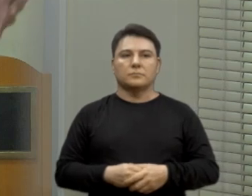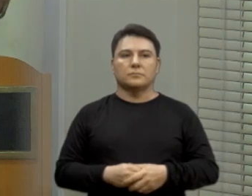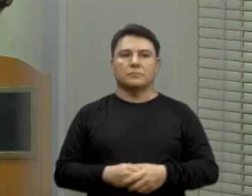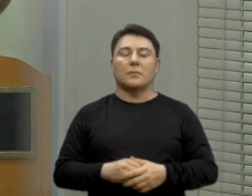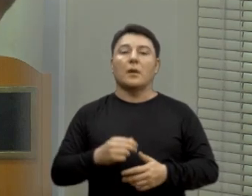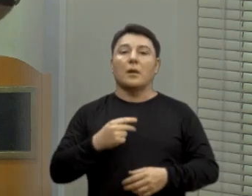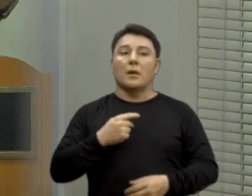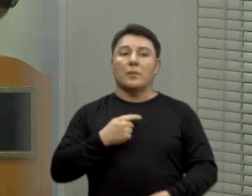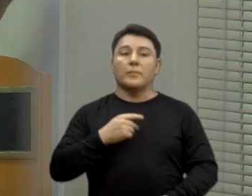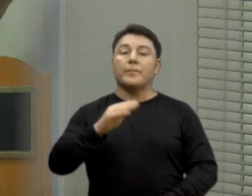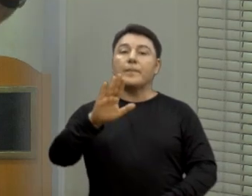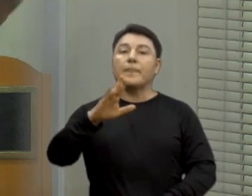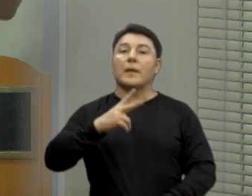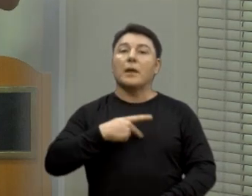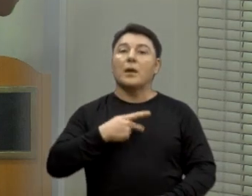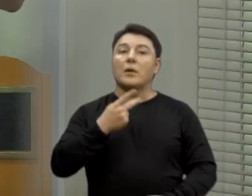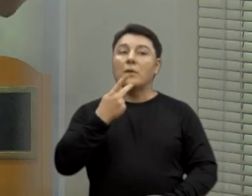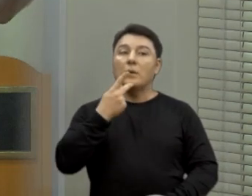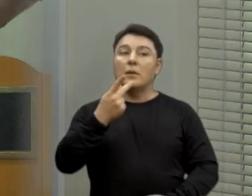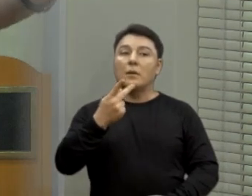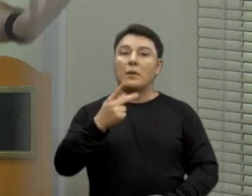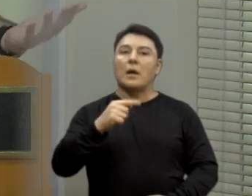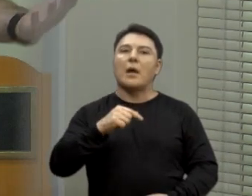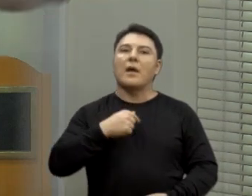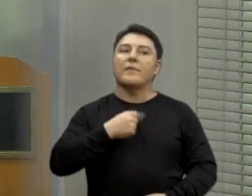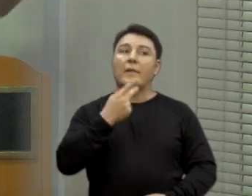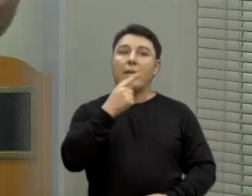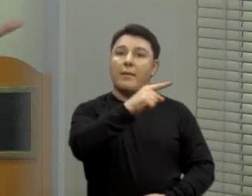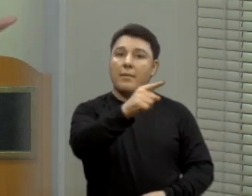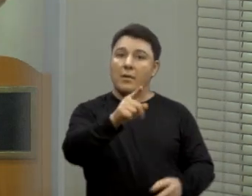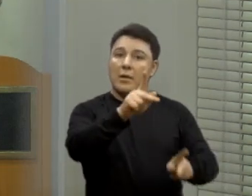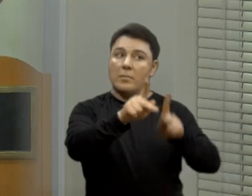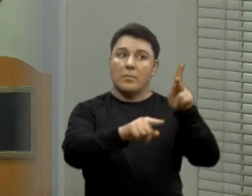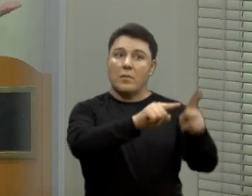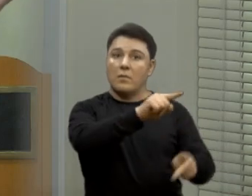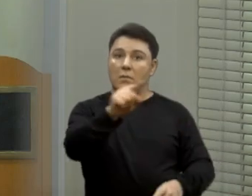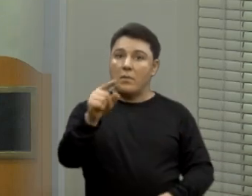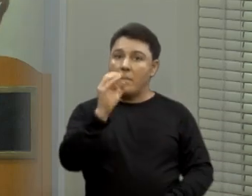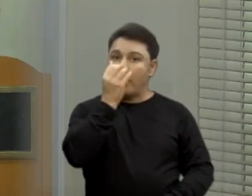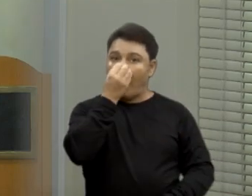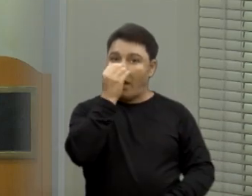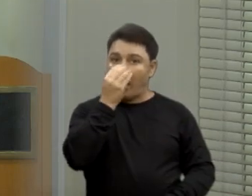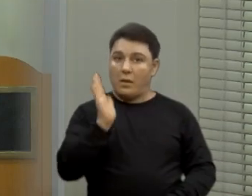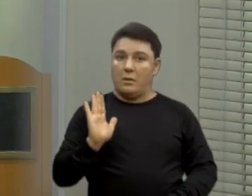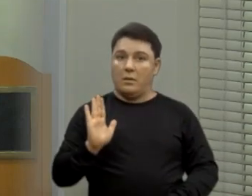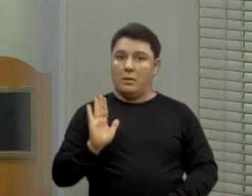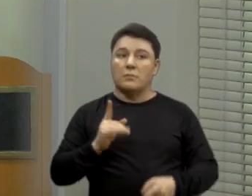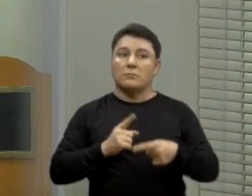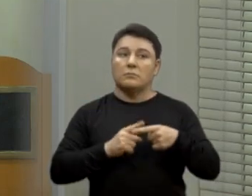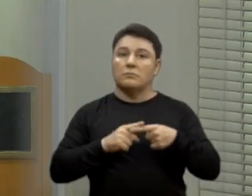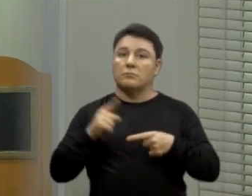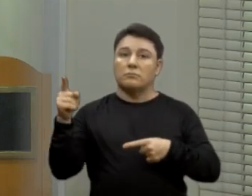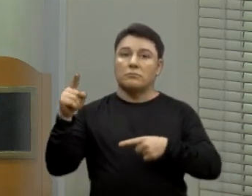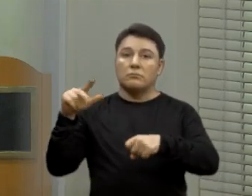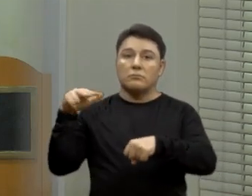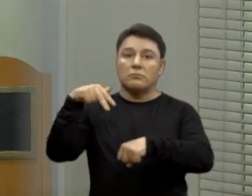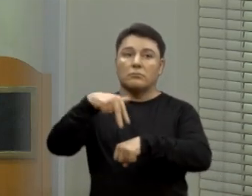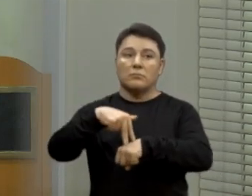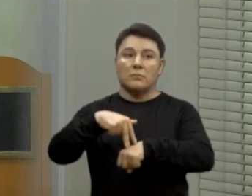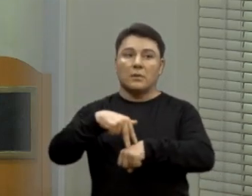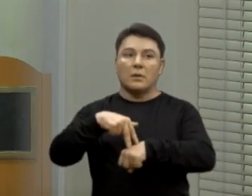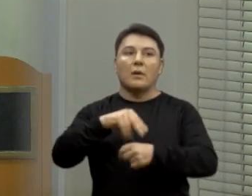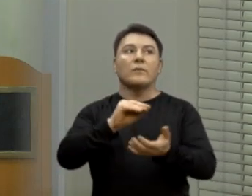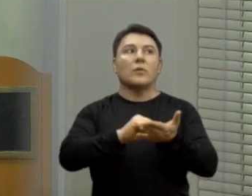Não, eu falei que chamar a população de palhaça, porque vocês aqui votaram a favor e ainda subiram nessa tribuna, faltou um